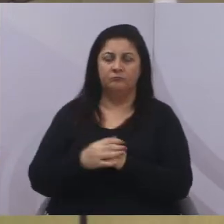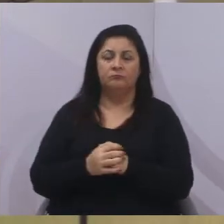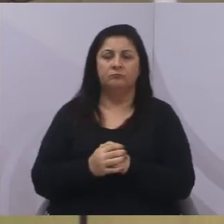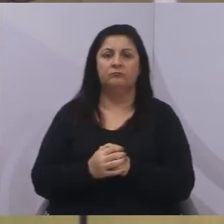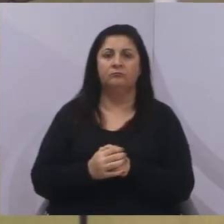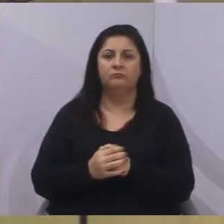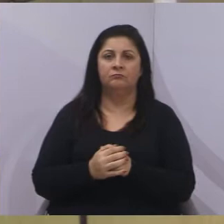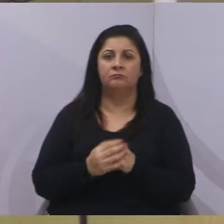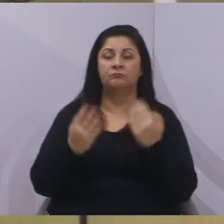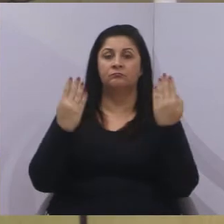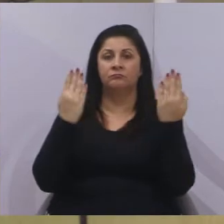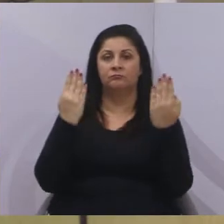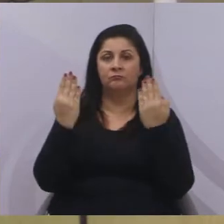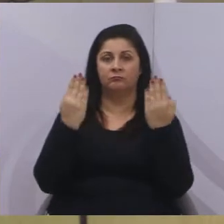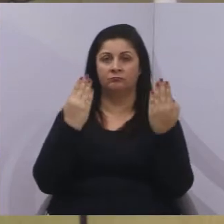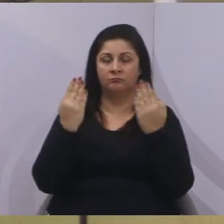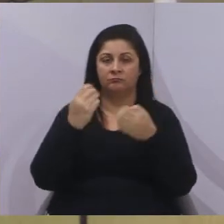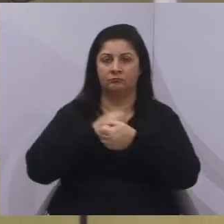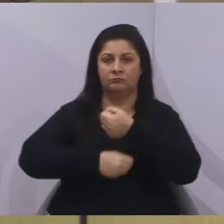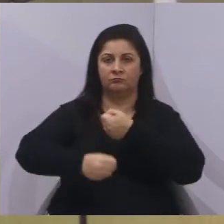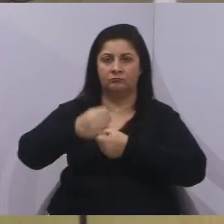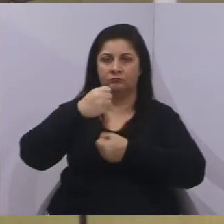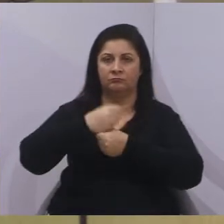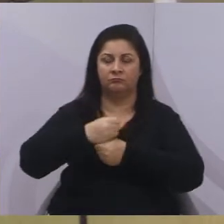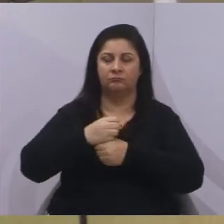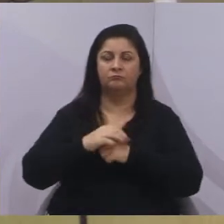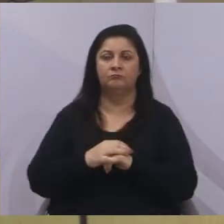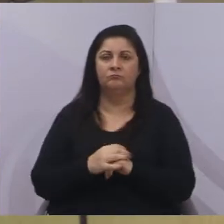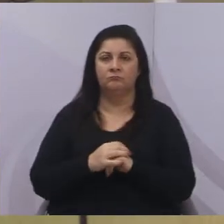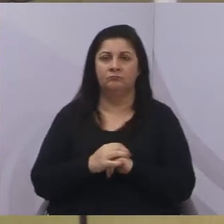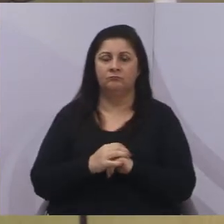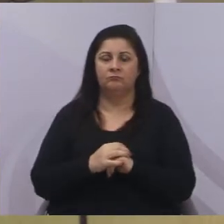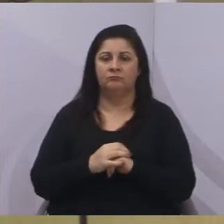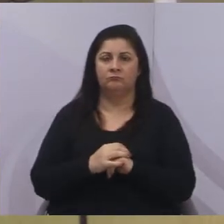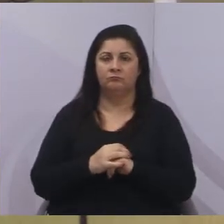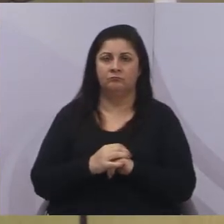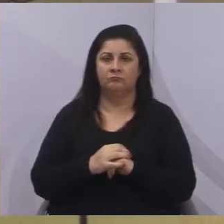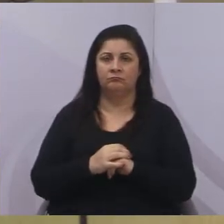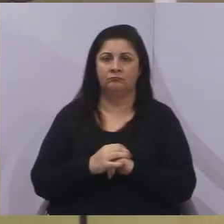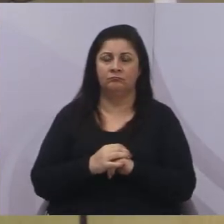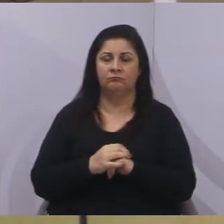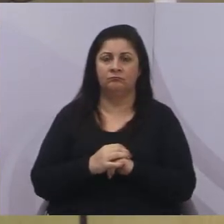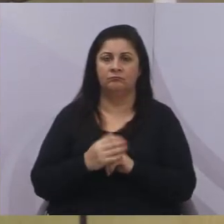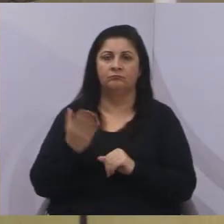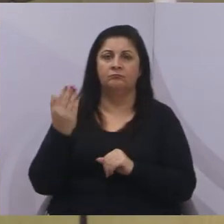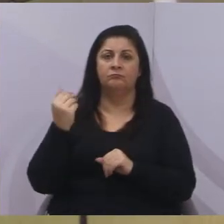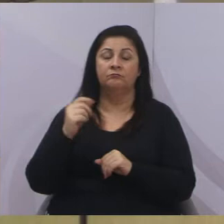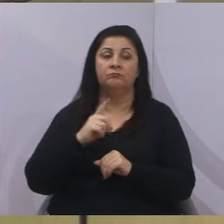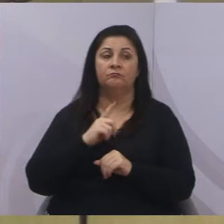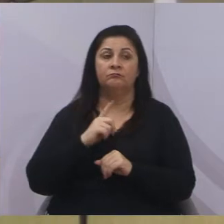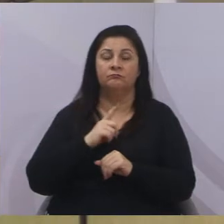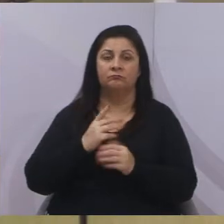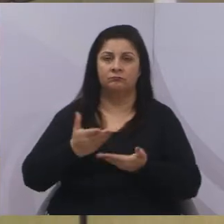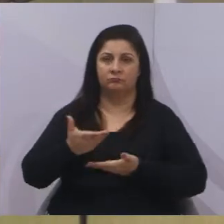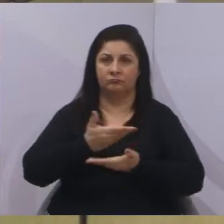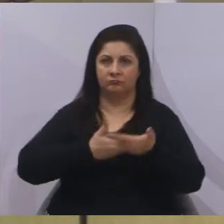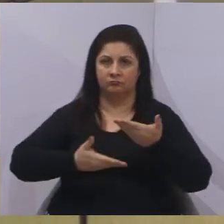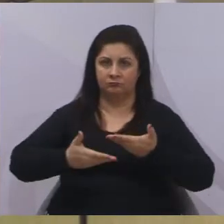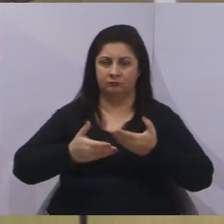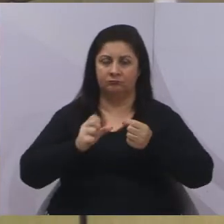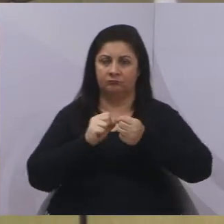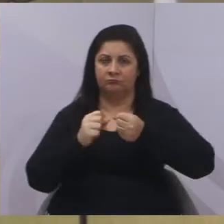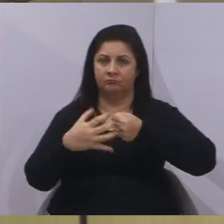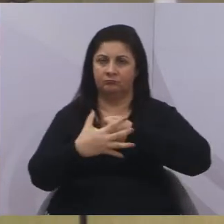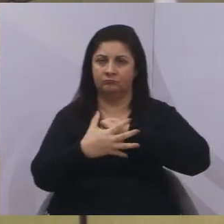comparados com o do ano passado, a gente tinha o atendimento de Covid, era